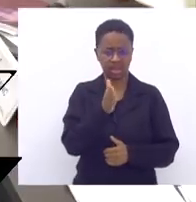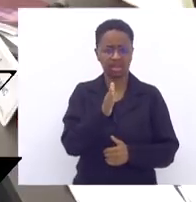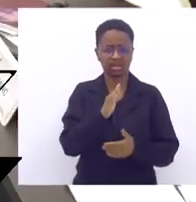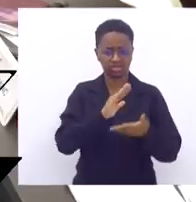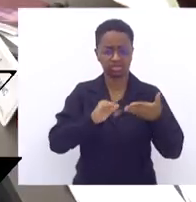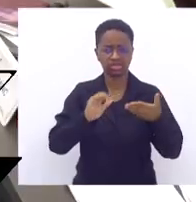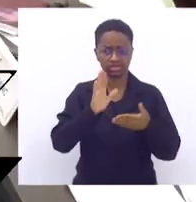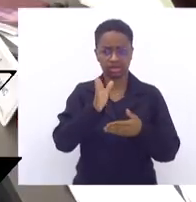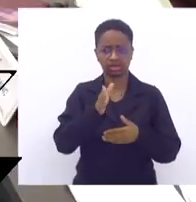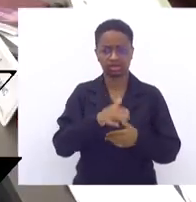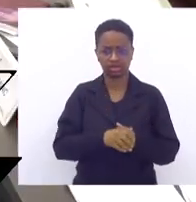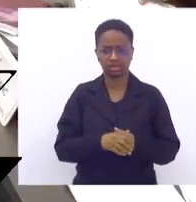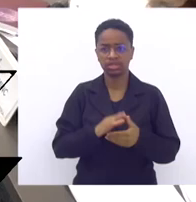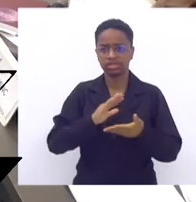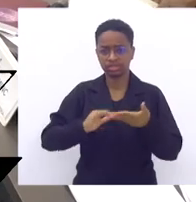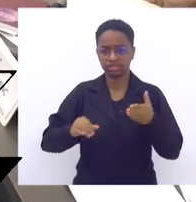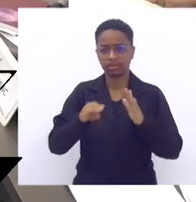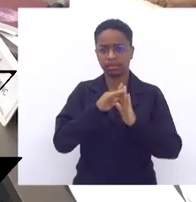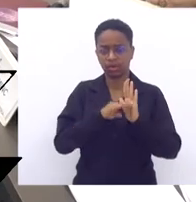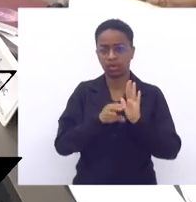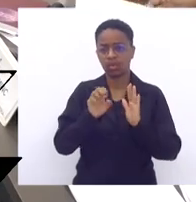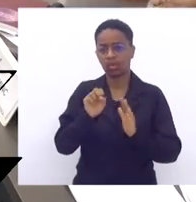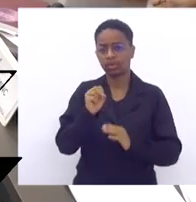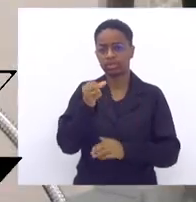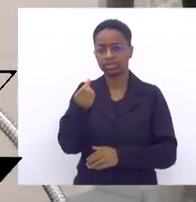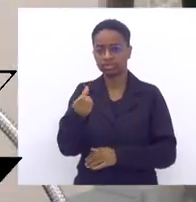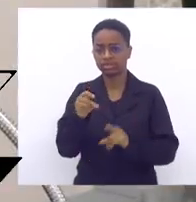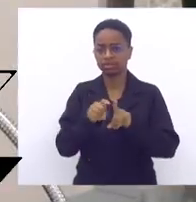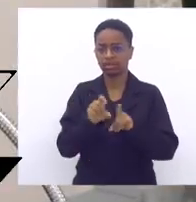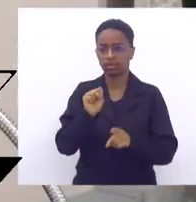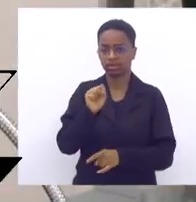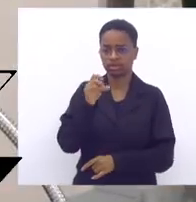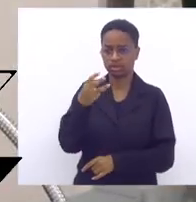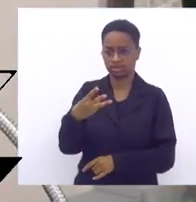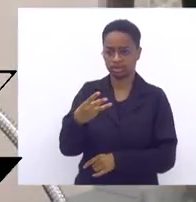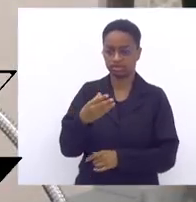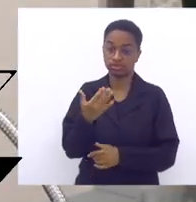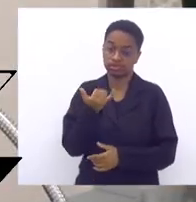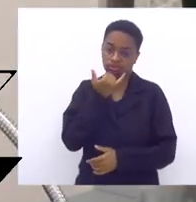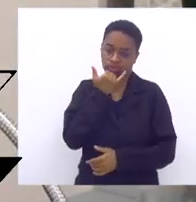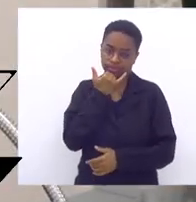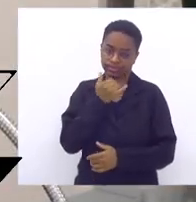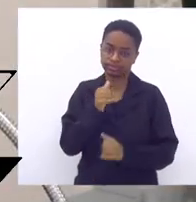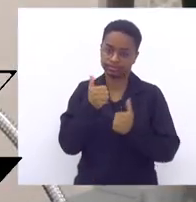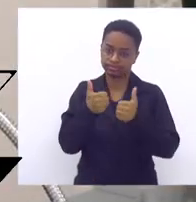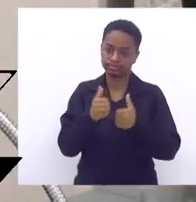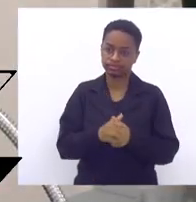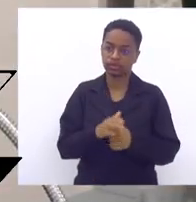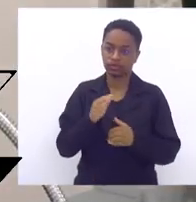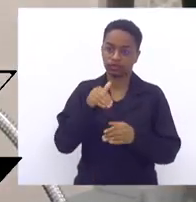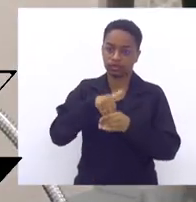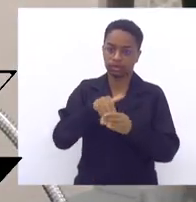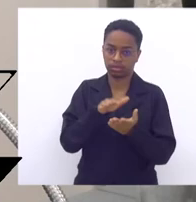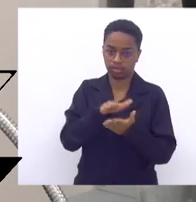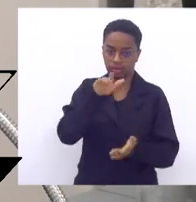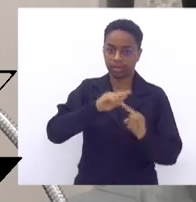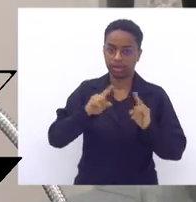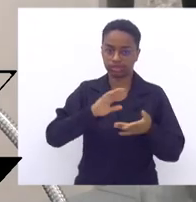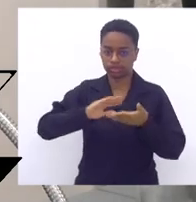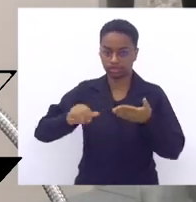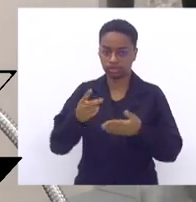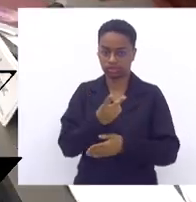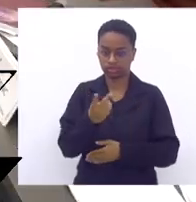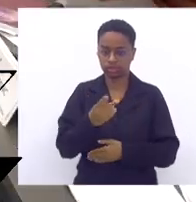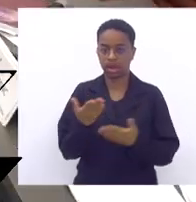tinha cantado a retirada de pauta do 86 e do 83. Ah, então tá bom, me perdoe. Tá ok, tá fechado. Tá, foi votado em bloco com a retirada de ambos.